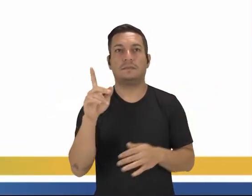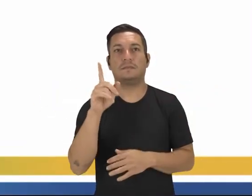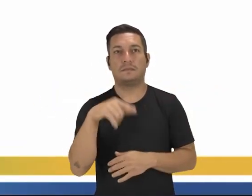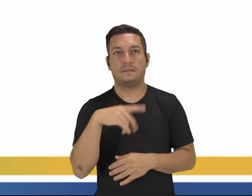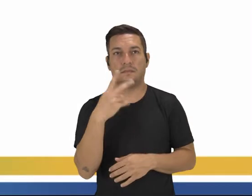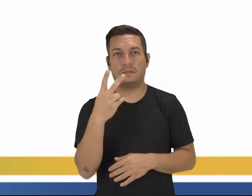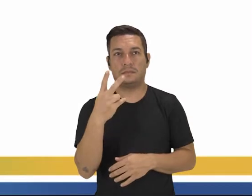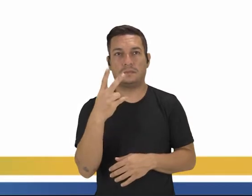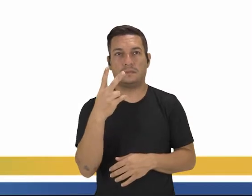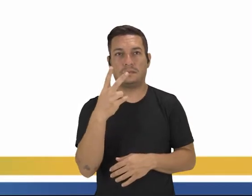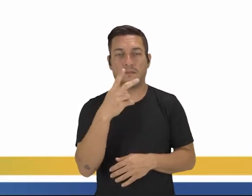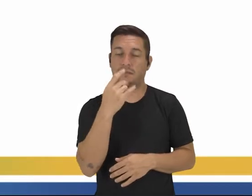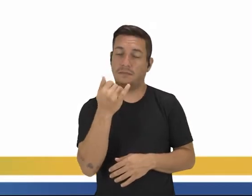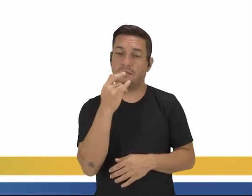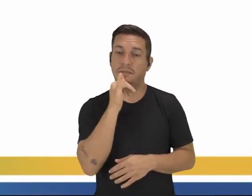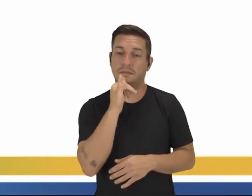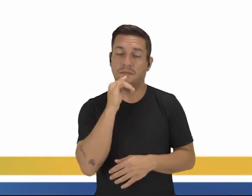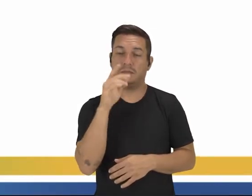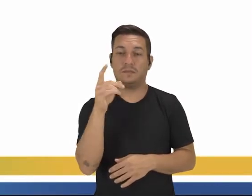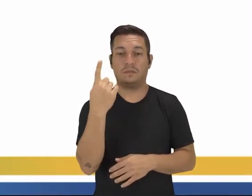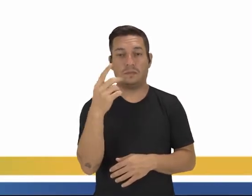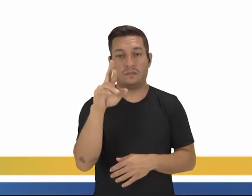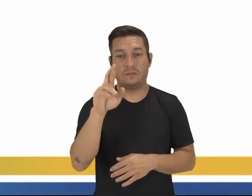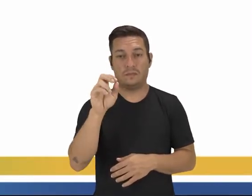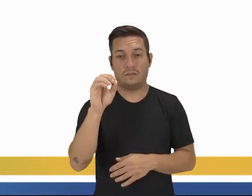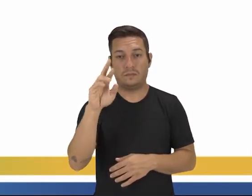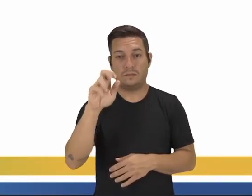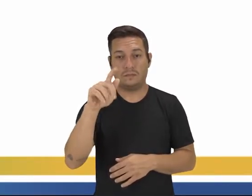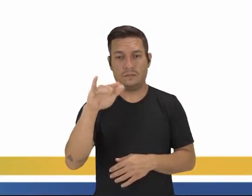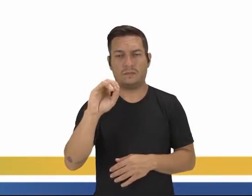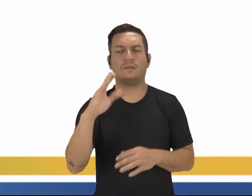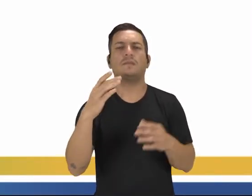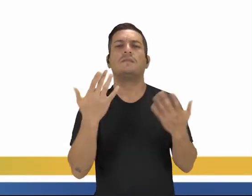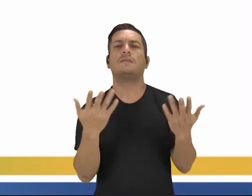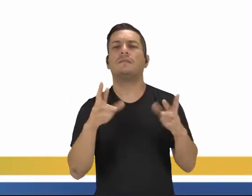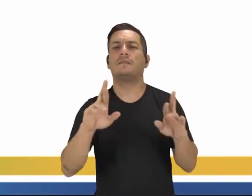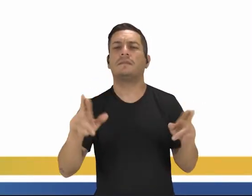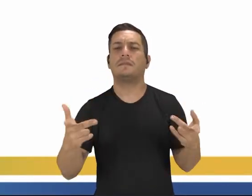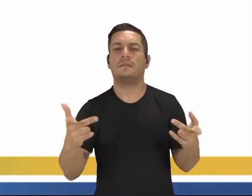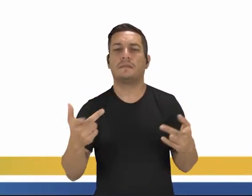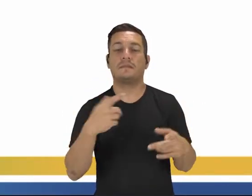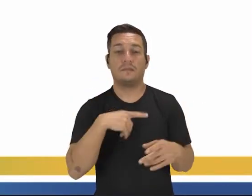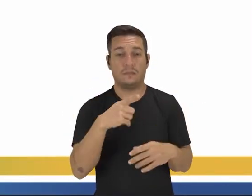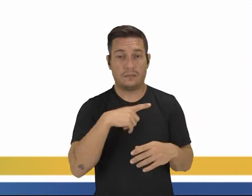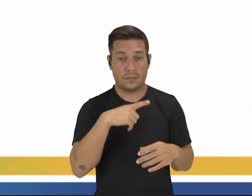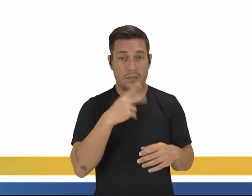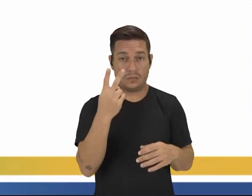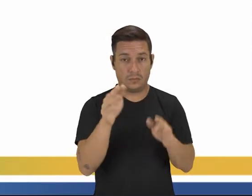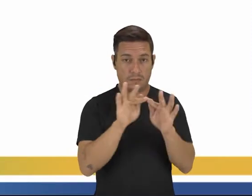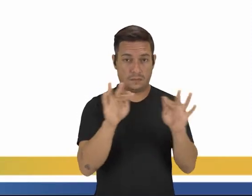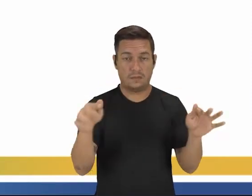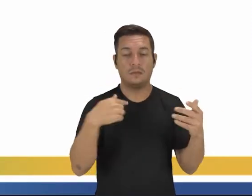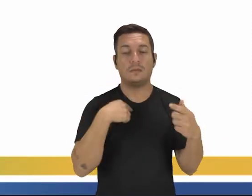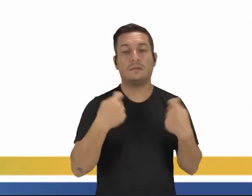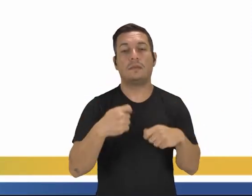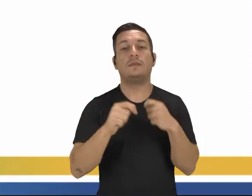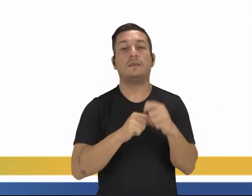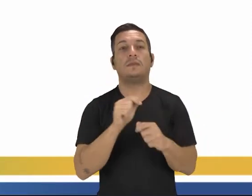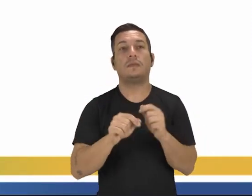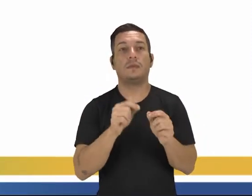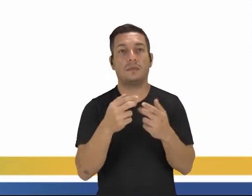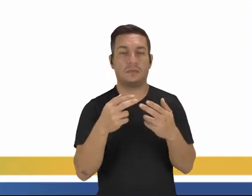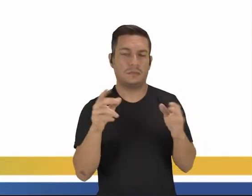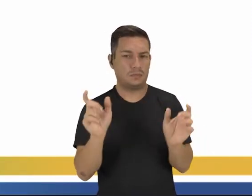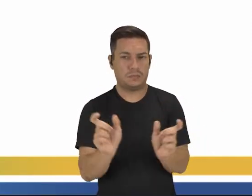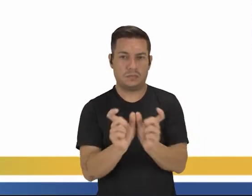e temos um exemplo com apenas uma oração. Qual é a diferença de um para o outro? Quando eu tenho duas frases, eu preciso de algo para